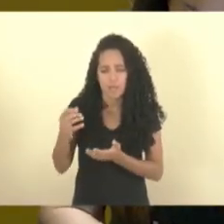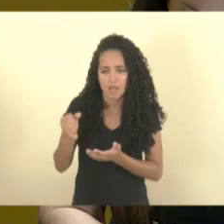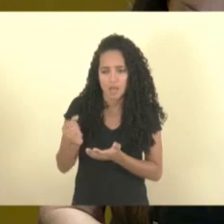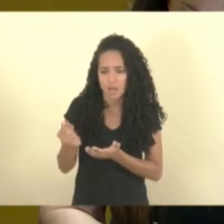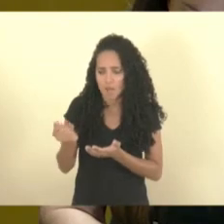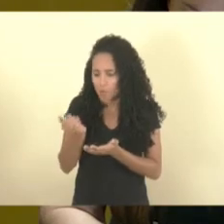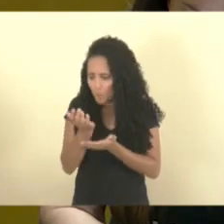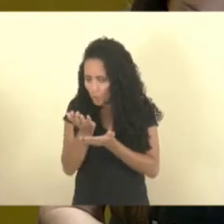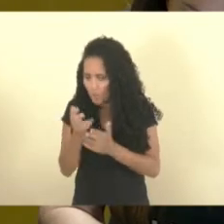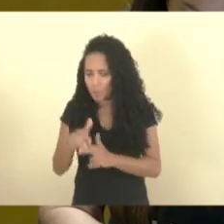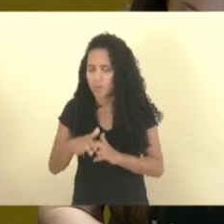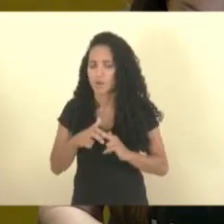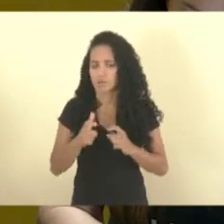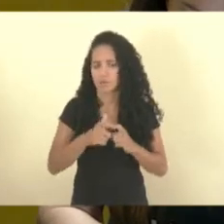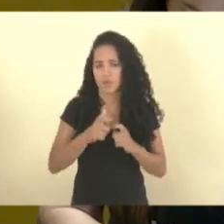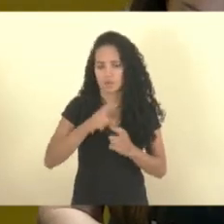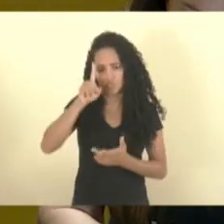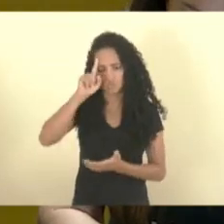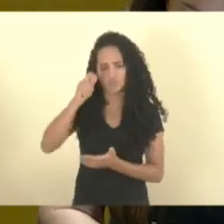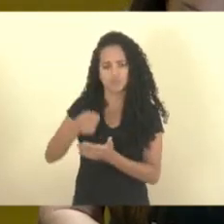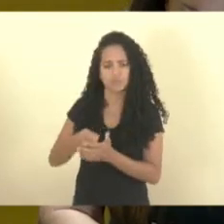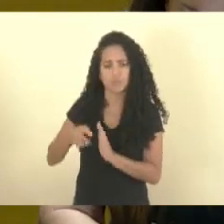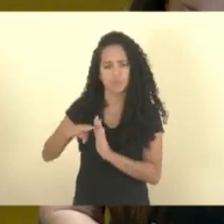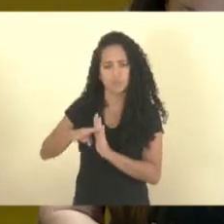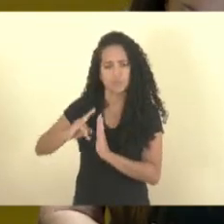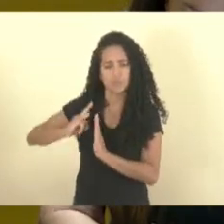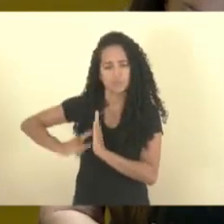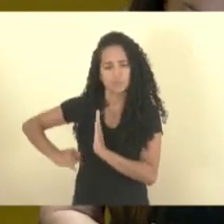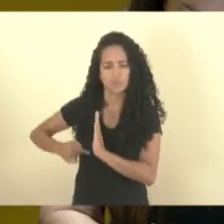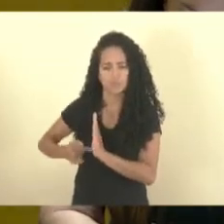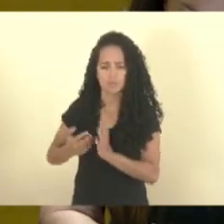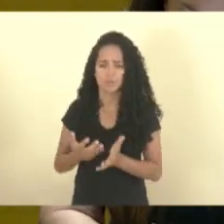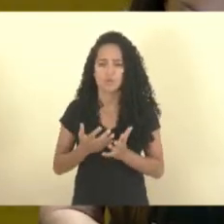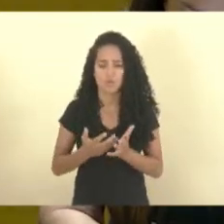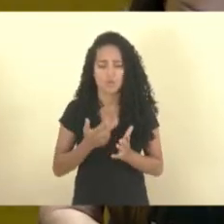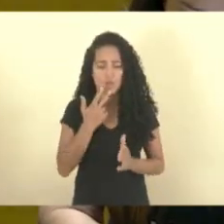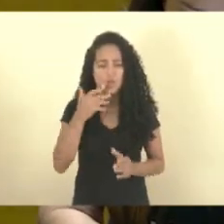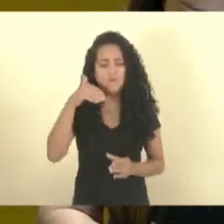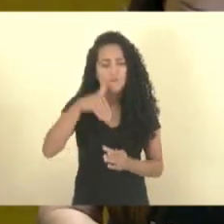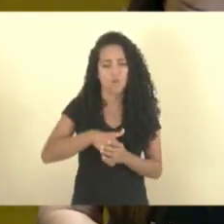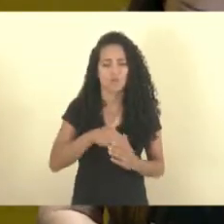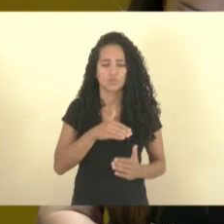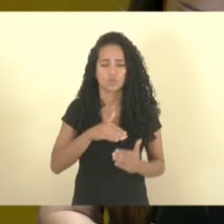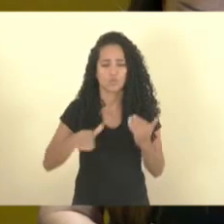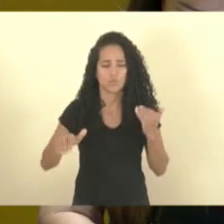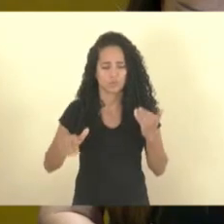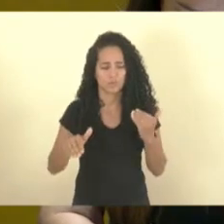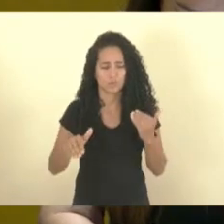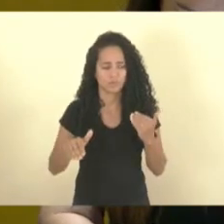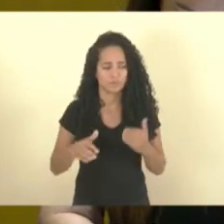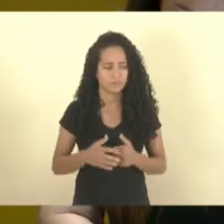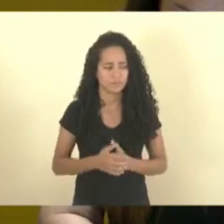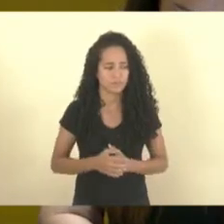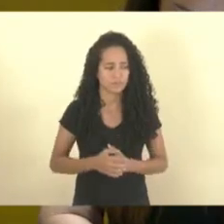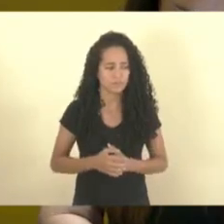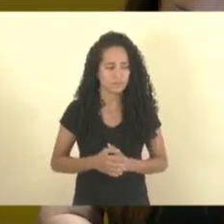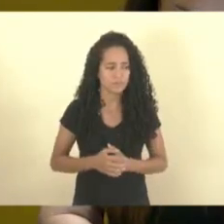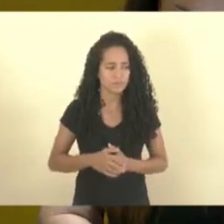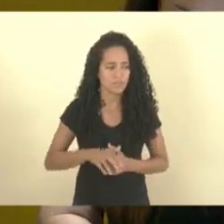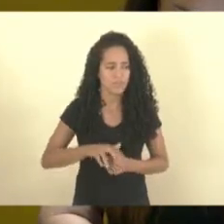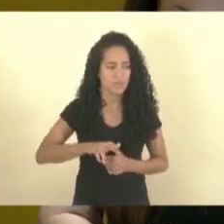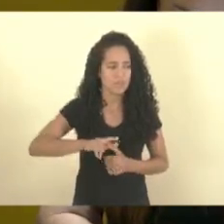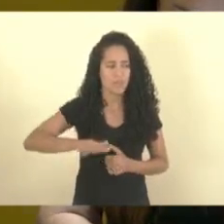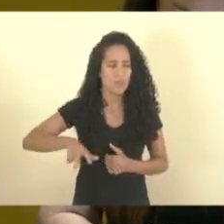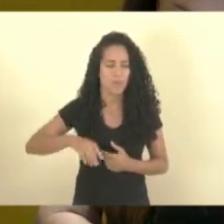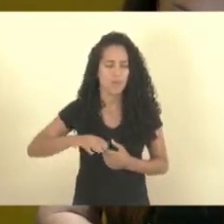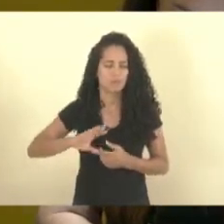por recomendações médicas. Então eu queria manifestar meu voto contra, já que houve, não é um cambalacho,